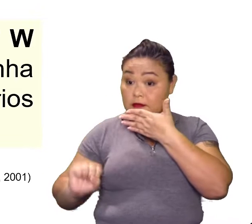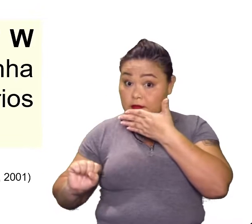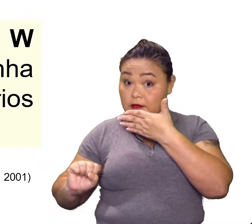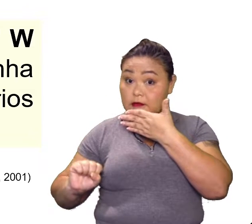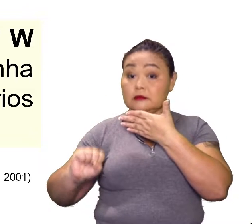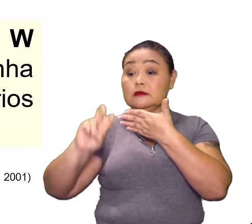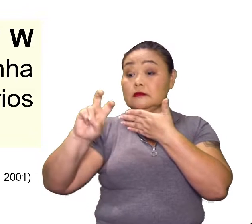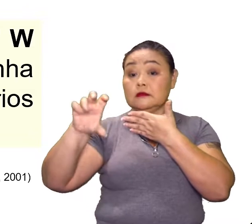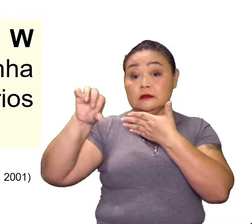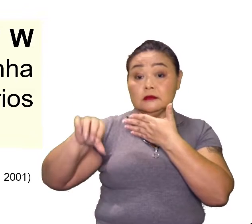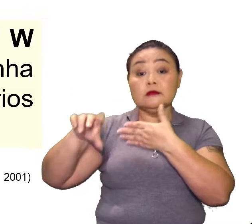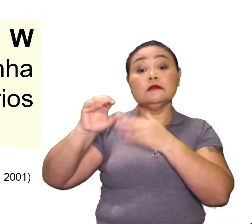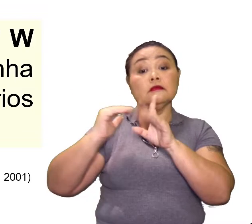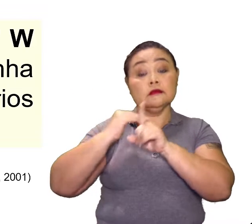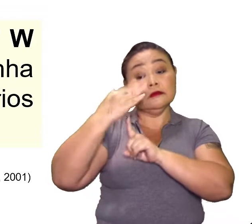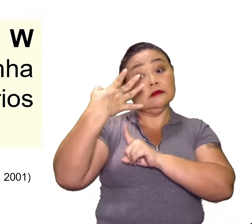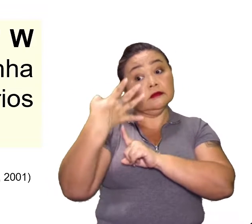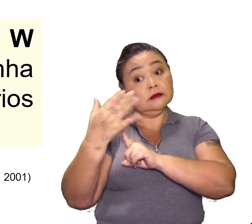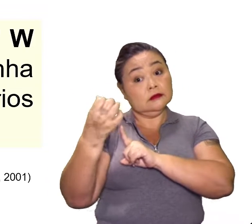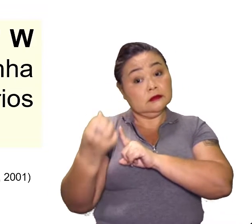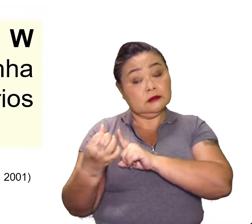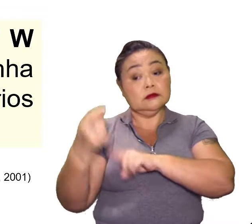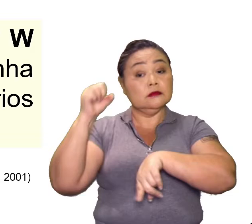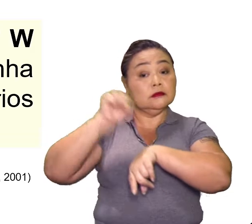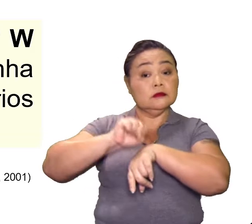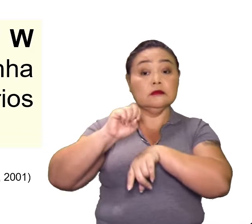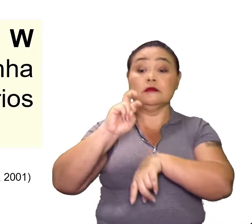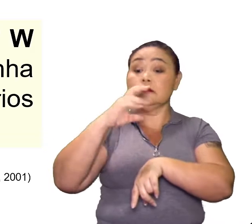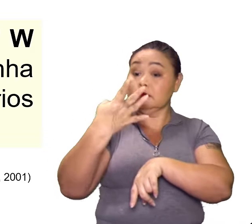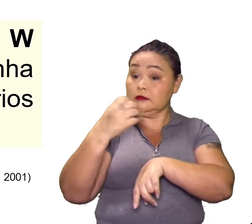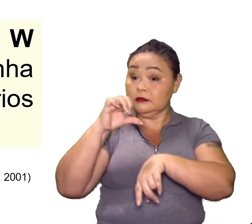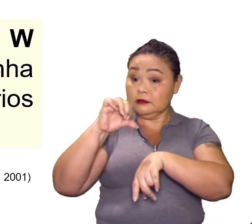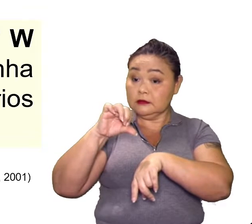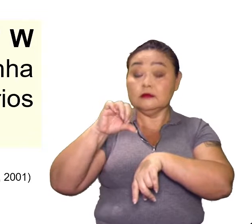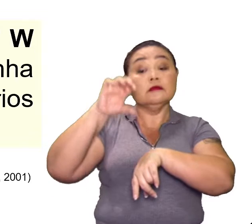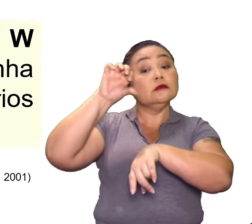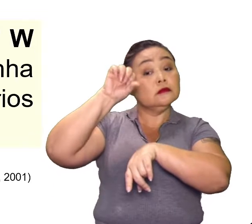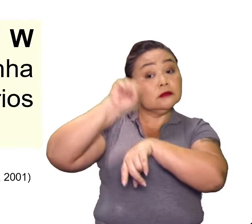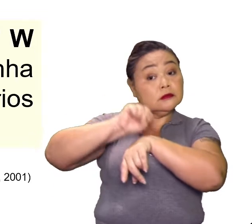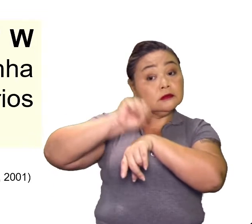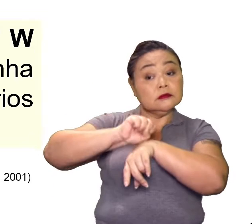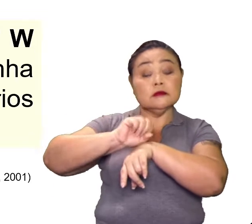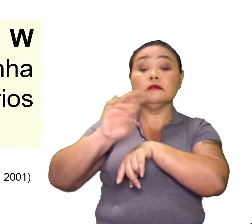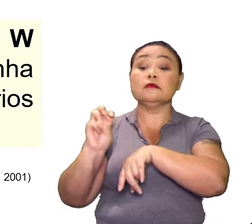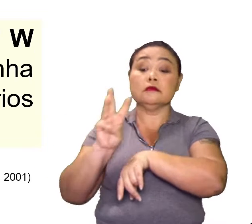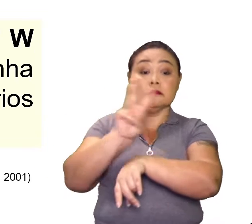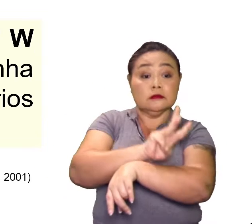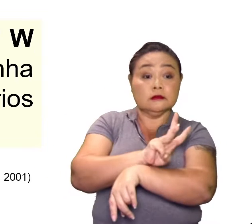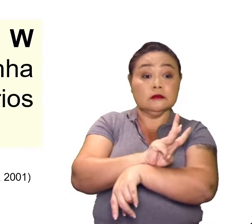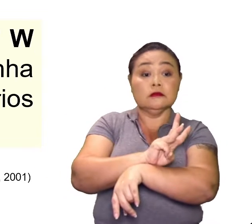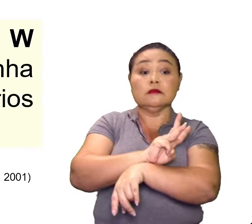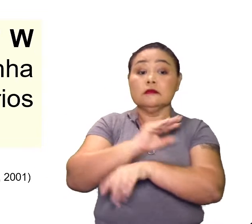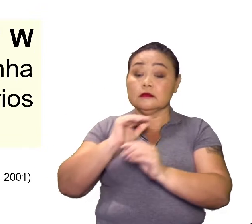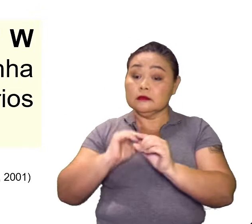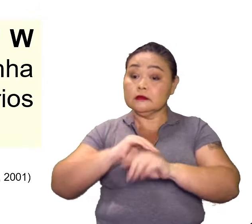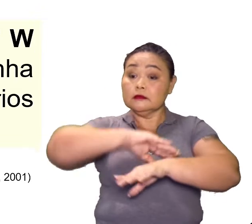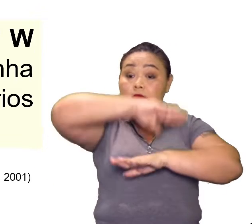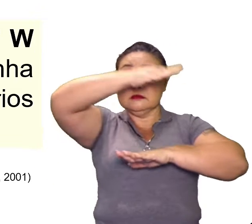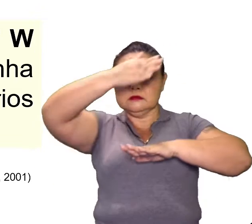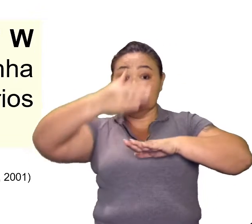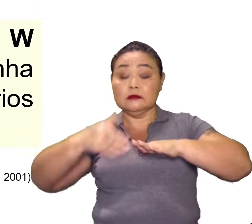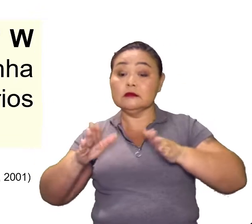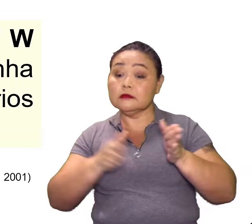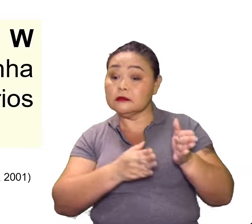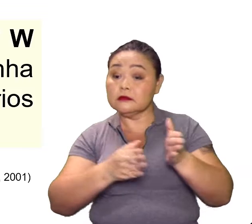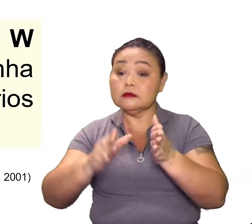sul, 59 graus, 46 minutos, 49 segundos, longitude oeste, é o Salto Joaquim Rios, no